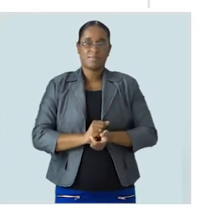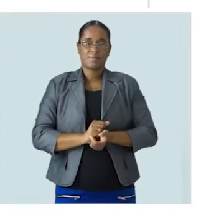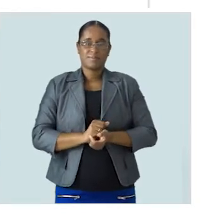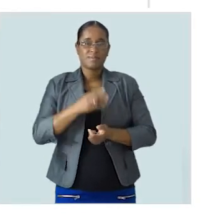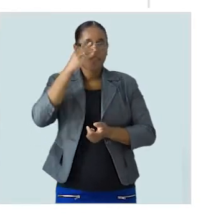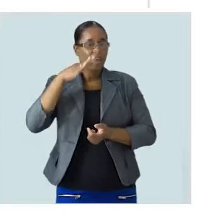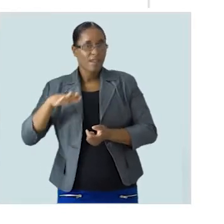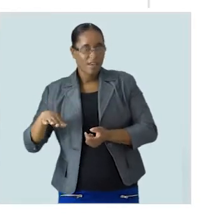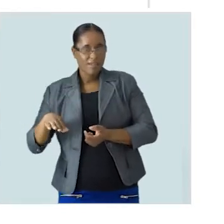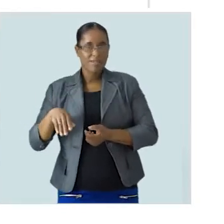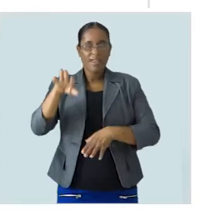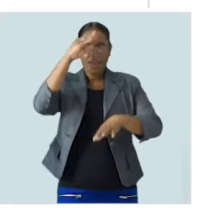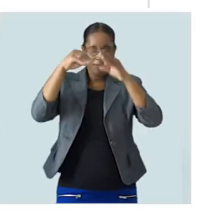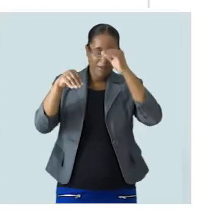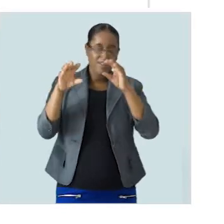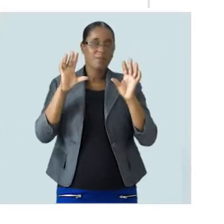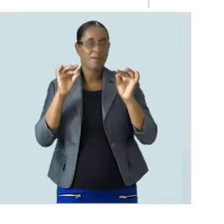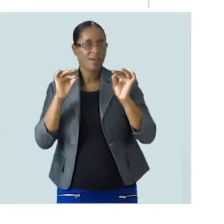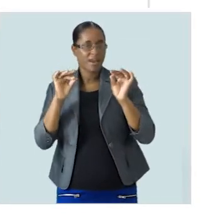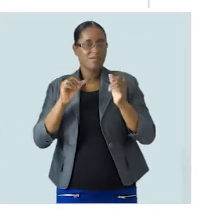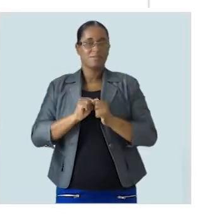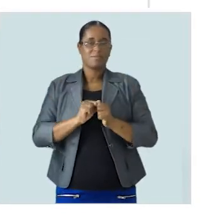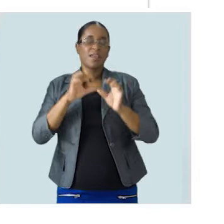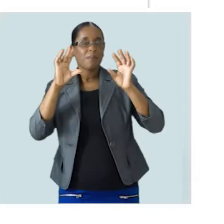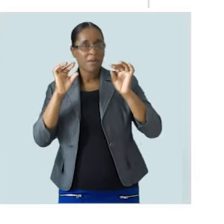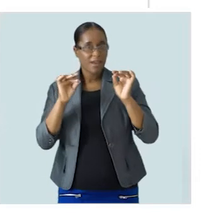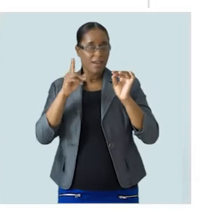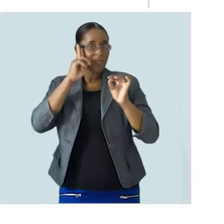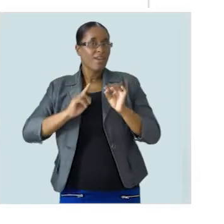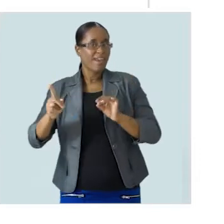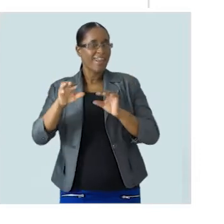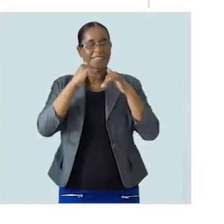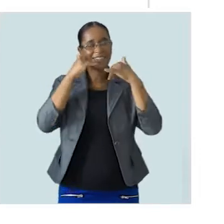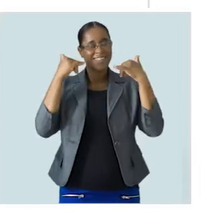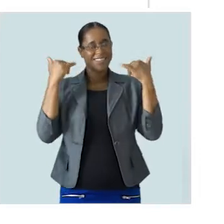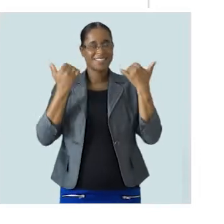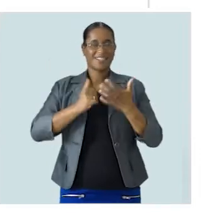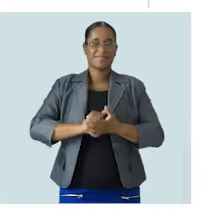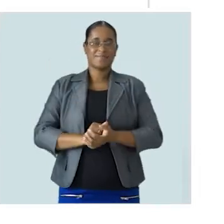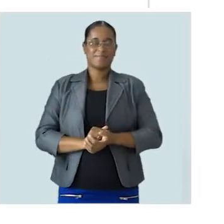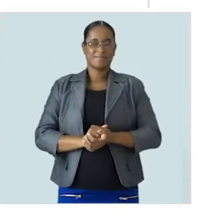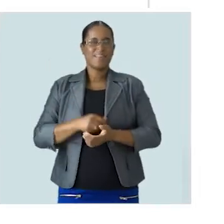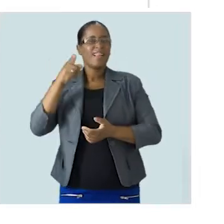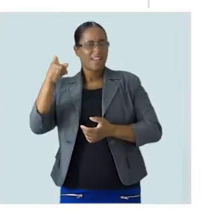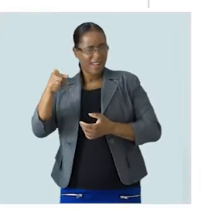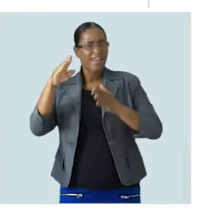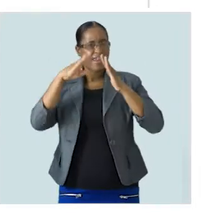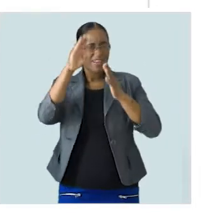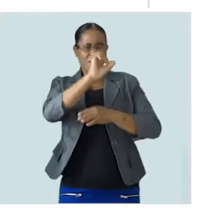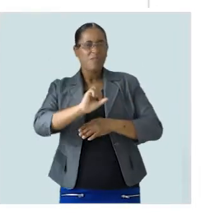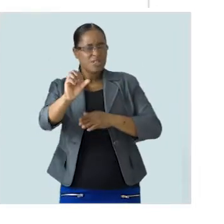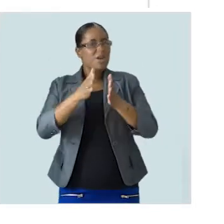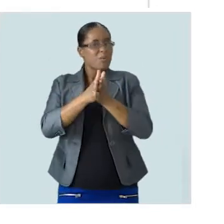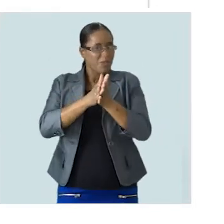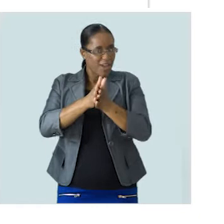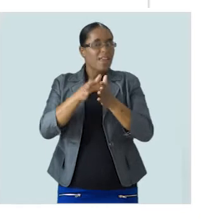a criança aprende brincando e brincando ela é feliz. Lá em casa vocês também